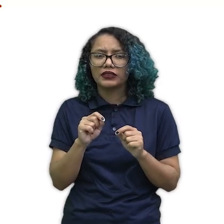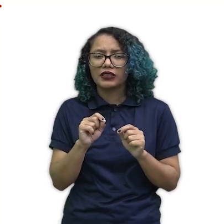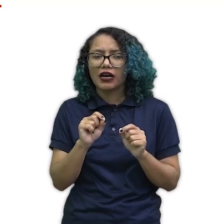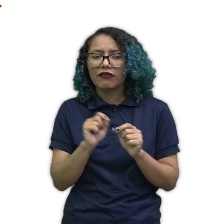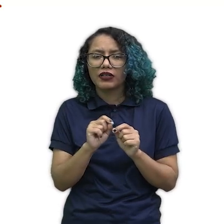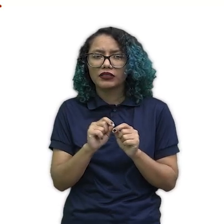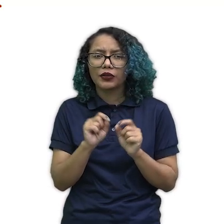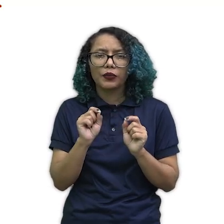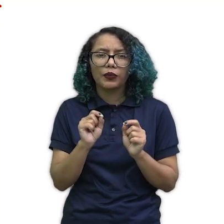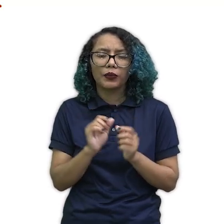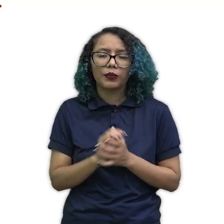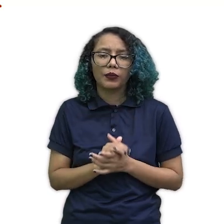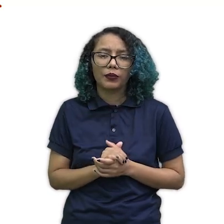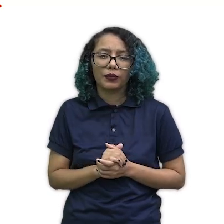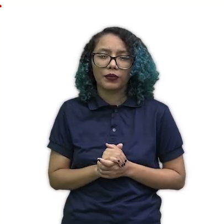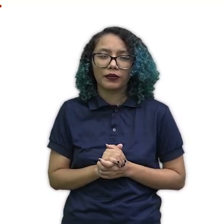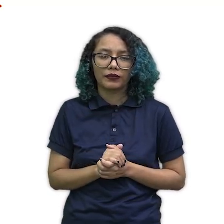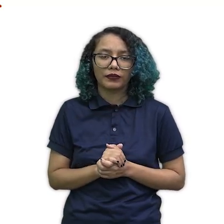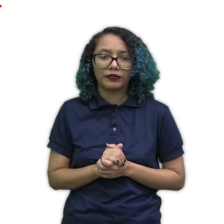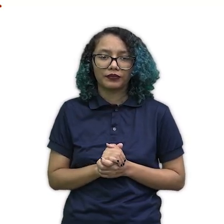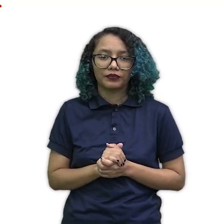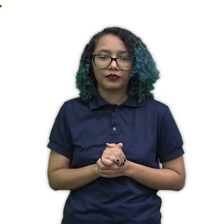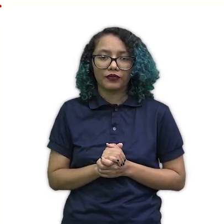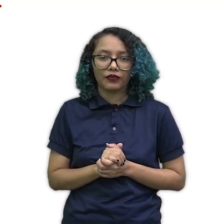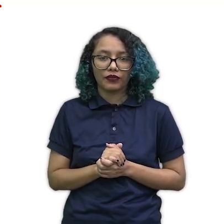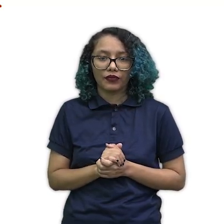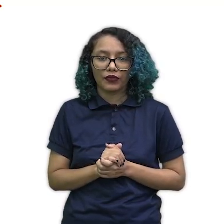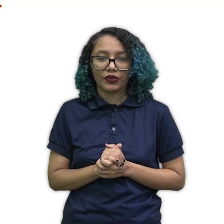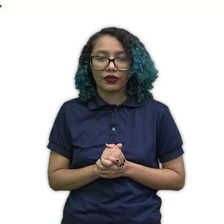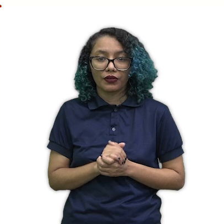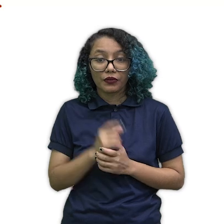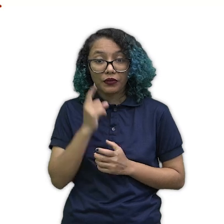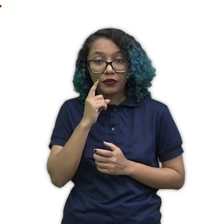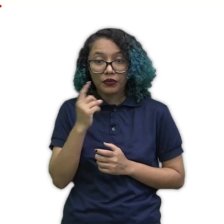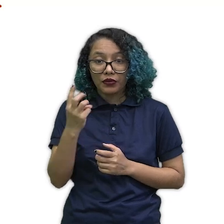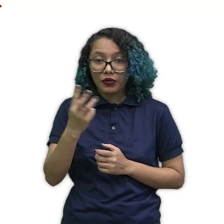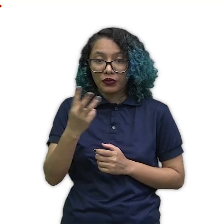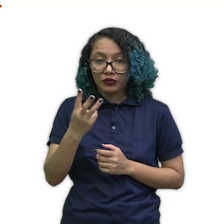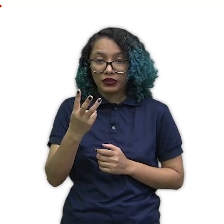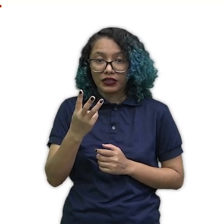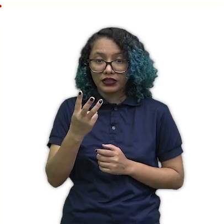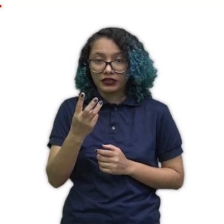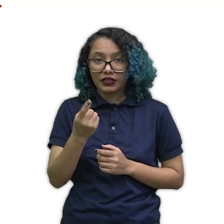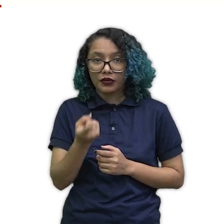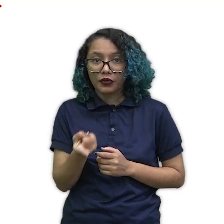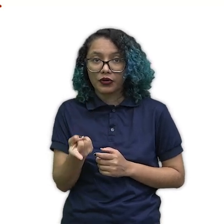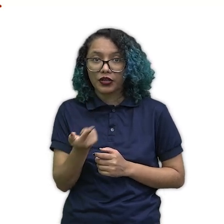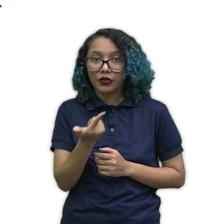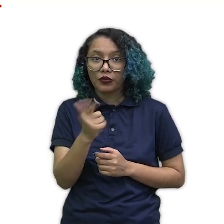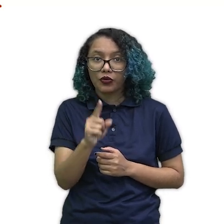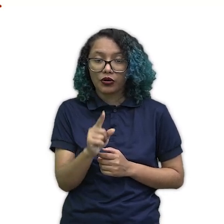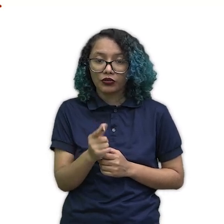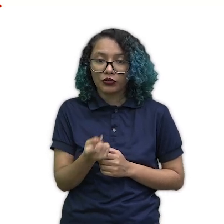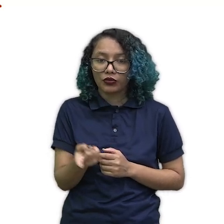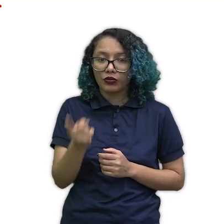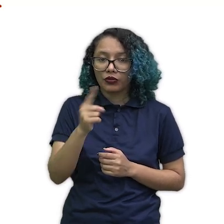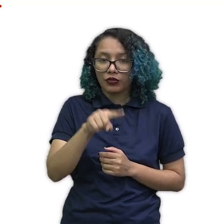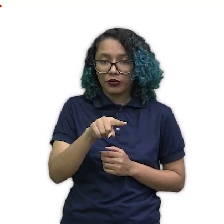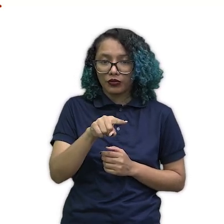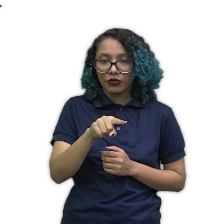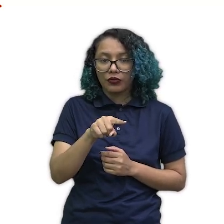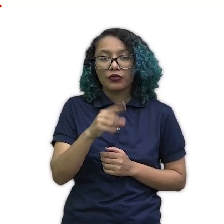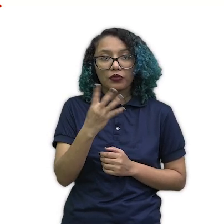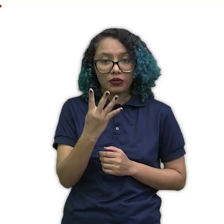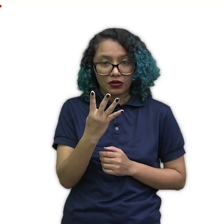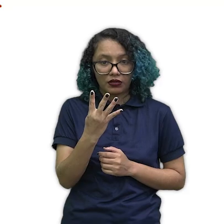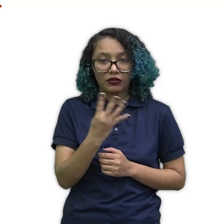diferente? Você vai pegar o terceiro elemento e o próximo depois dele, que nesse caso, logicamente,